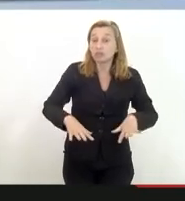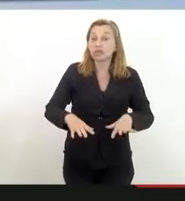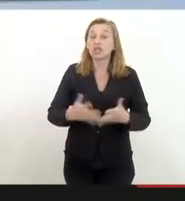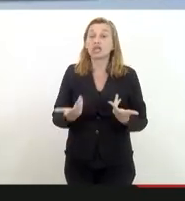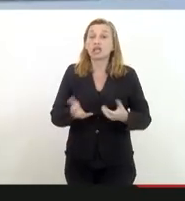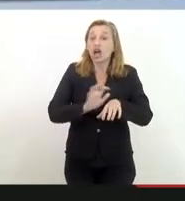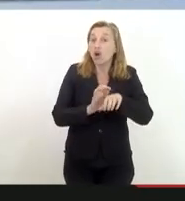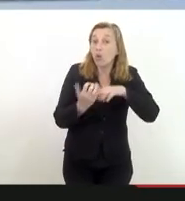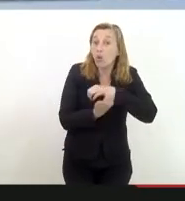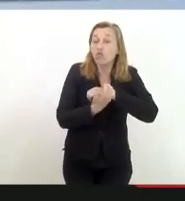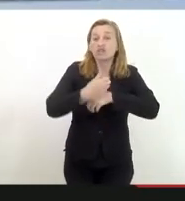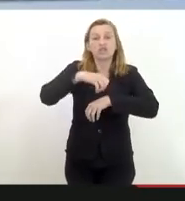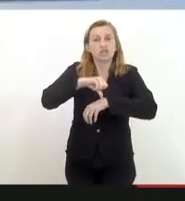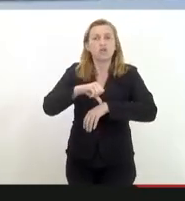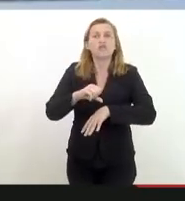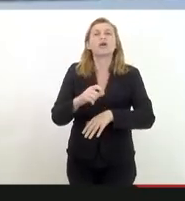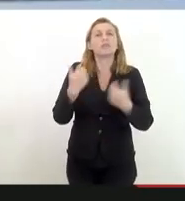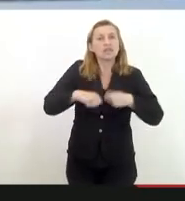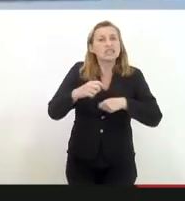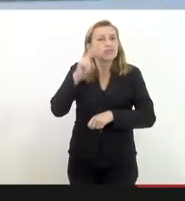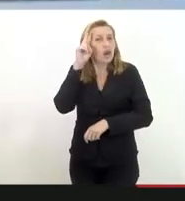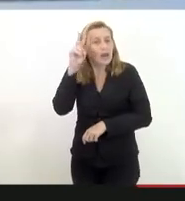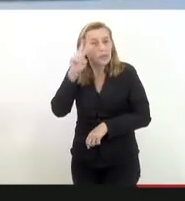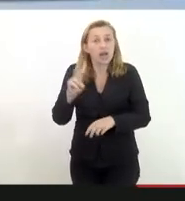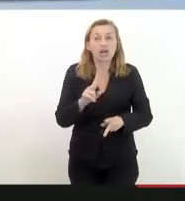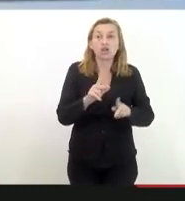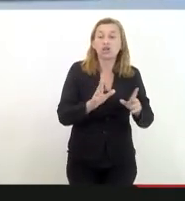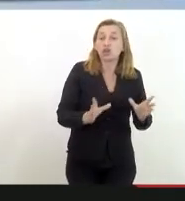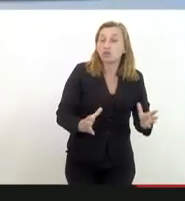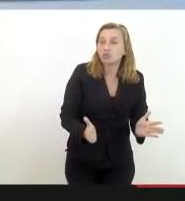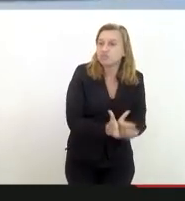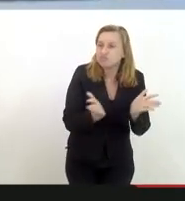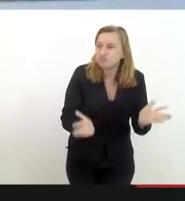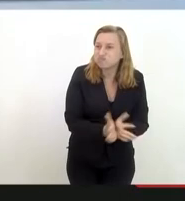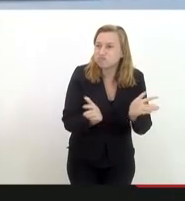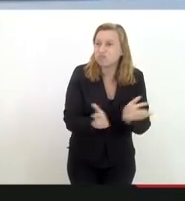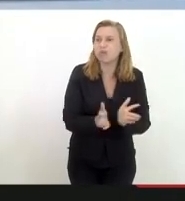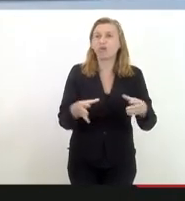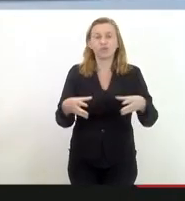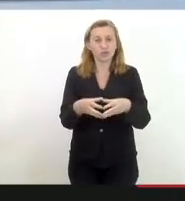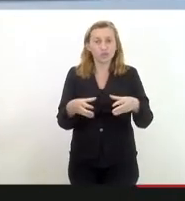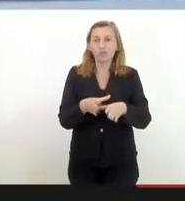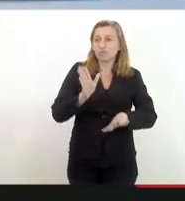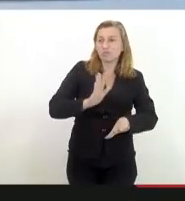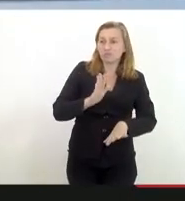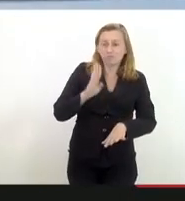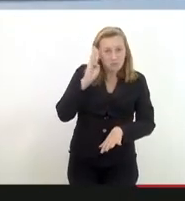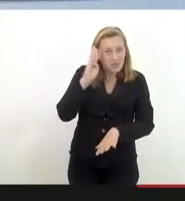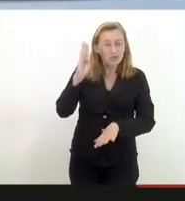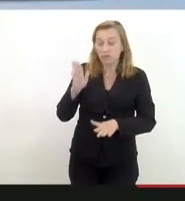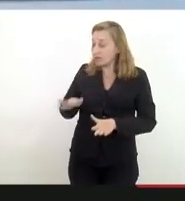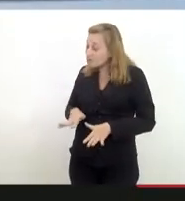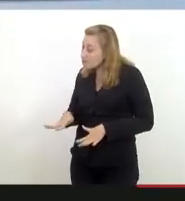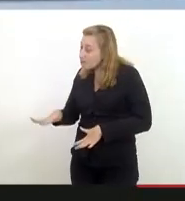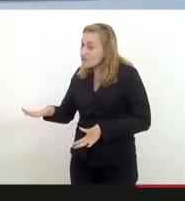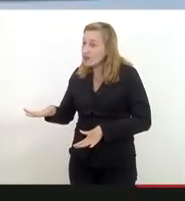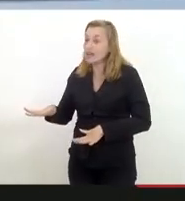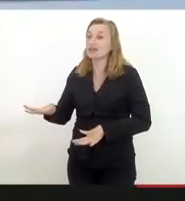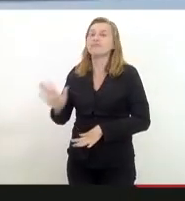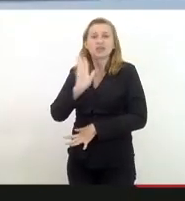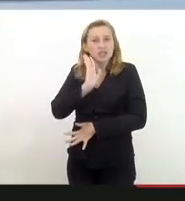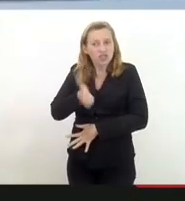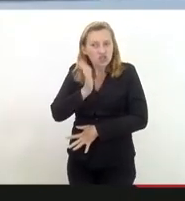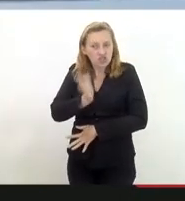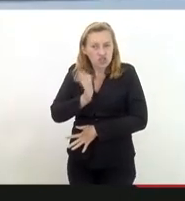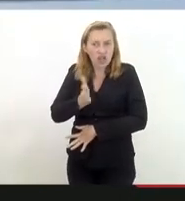Covid, a gente tem que lembrar que as populações mais pobres, principalmente de favelas e periferias, que já